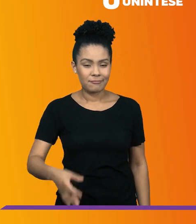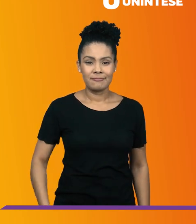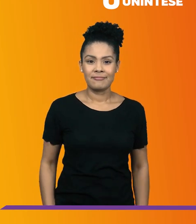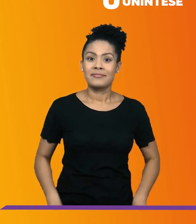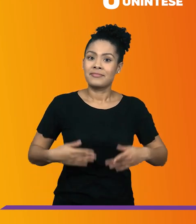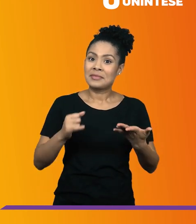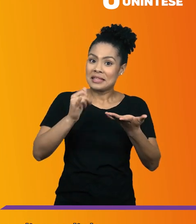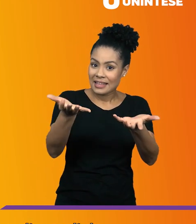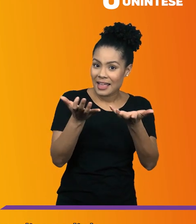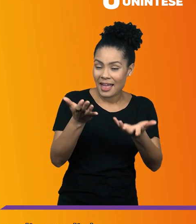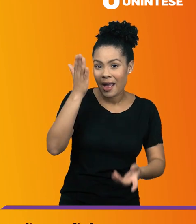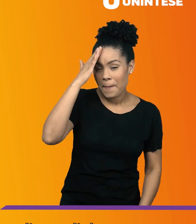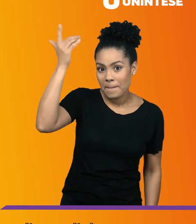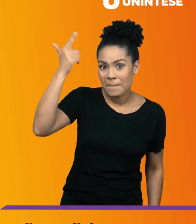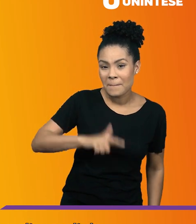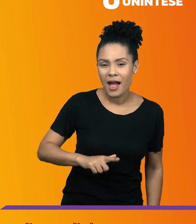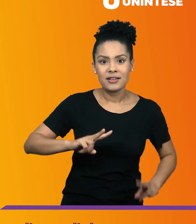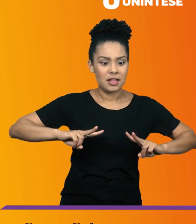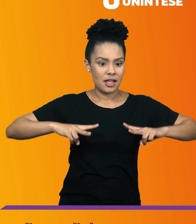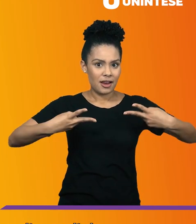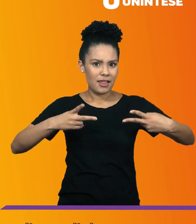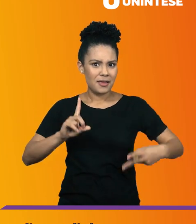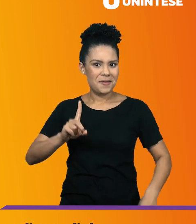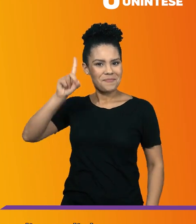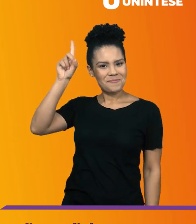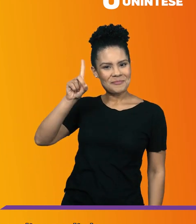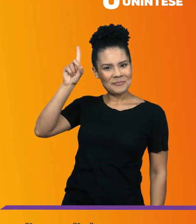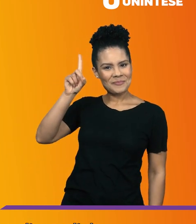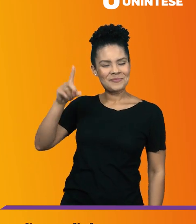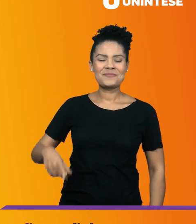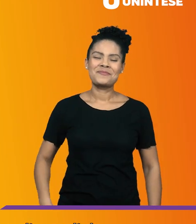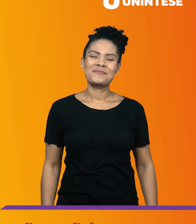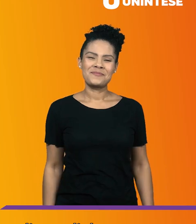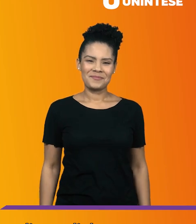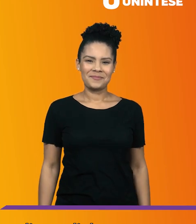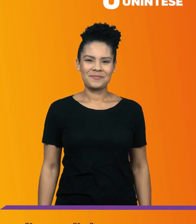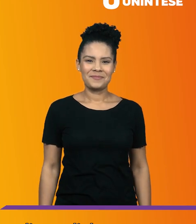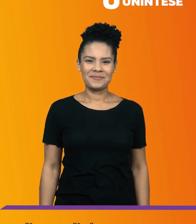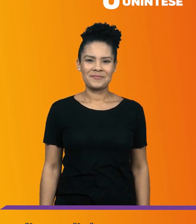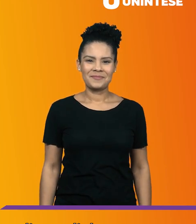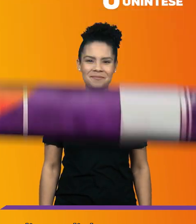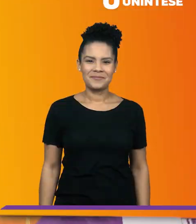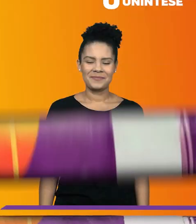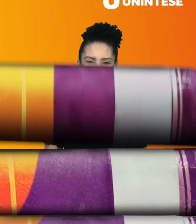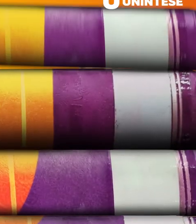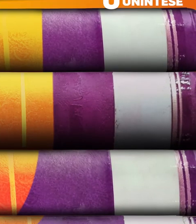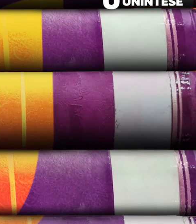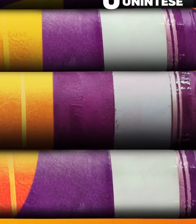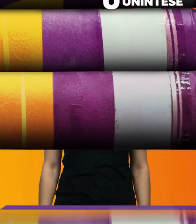Correto? Se você quer saber mais sobre isso, clica no link aqui em cima que a gente deixou para vocês.